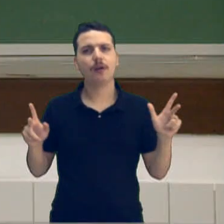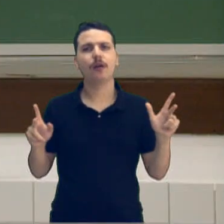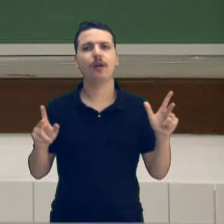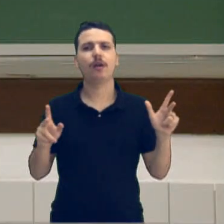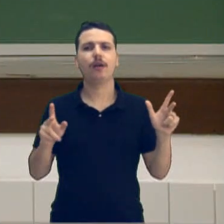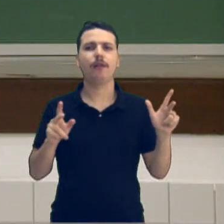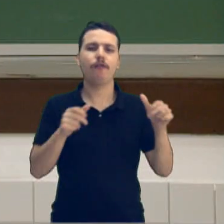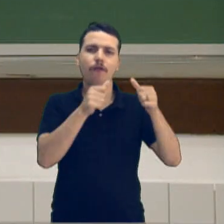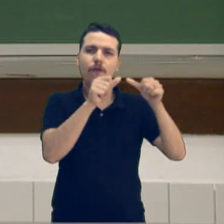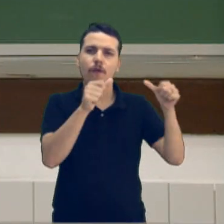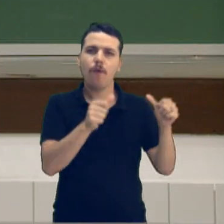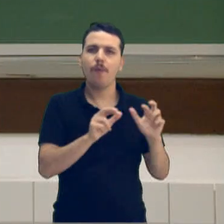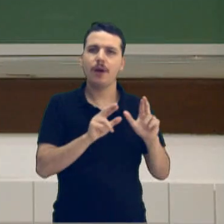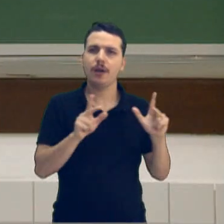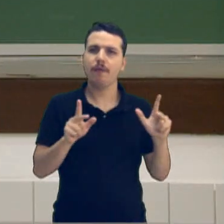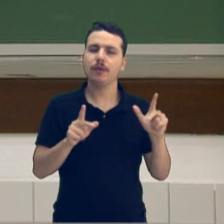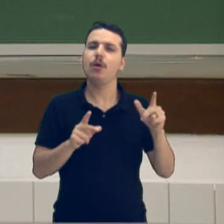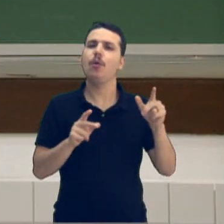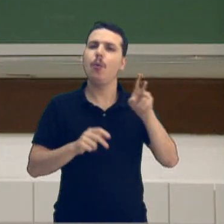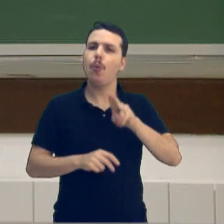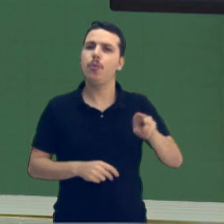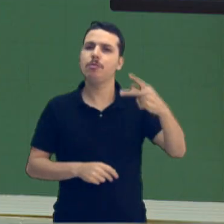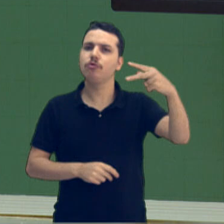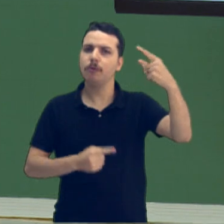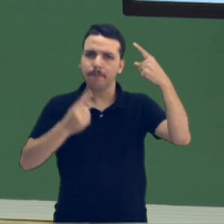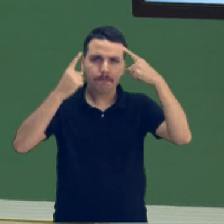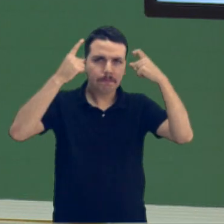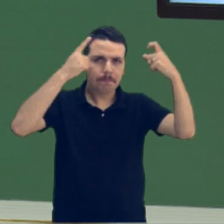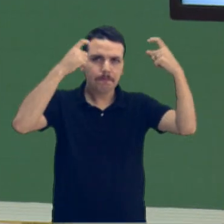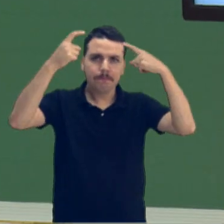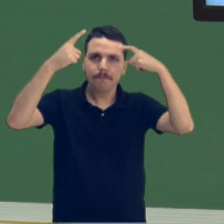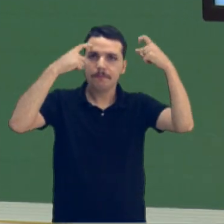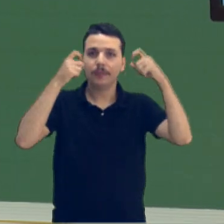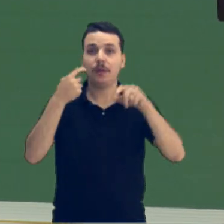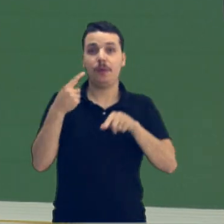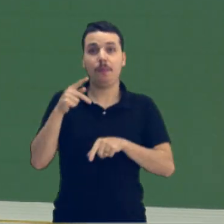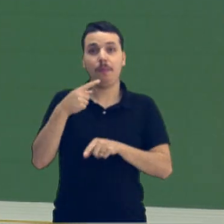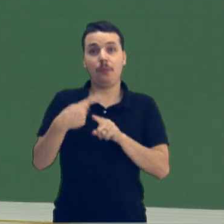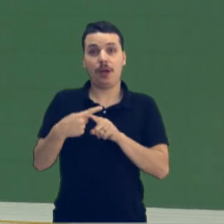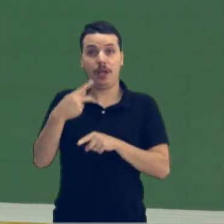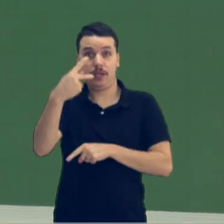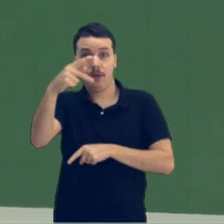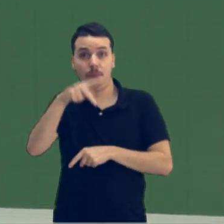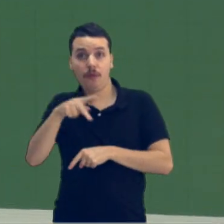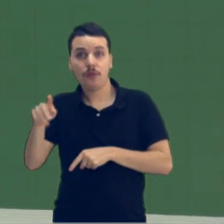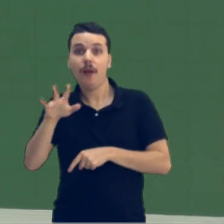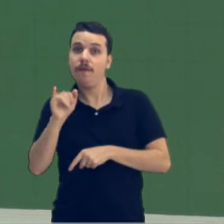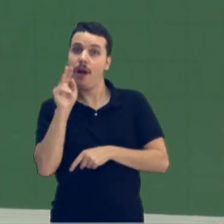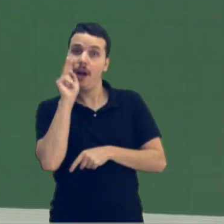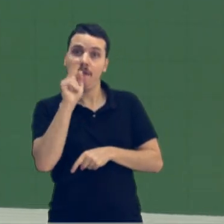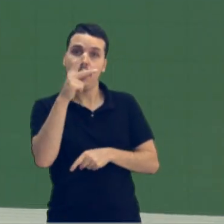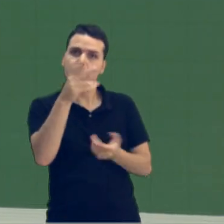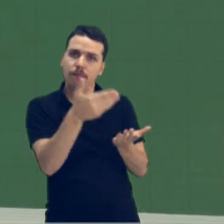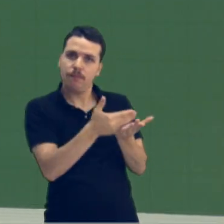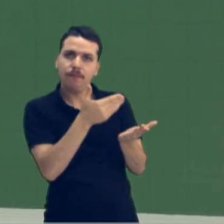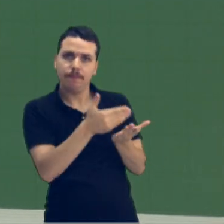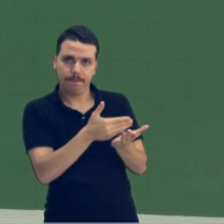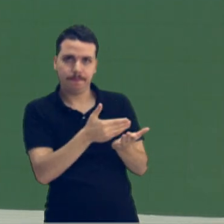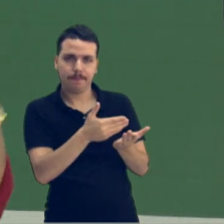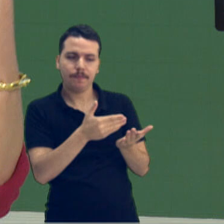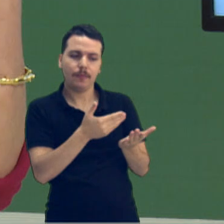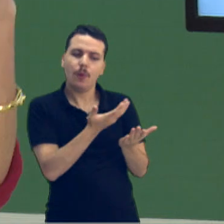formatos diferentes, usem bastante a criatividade, porque os professores vão acompanhar direitinho o caderno de vocês. Então,